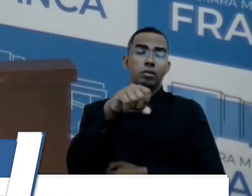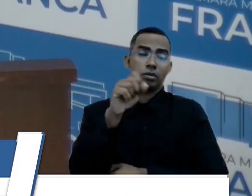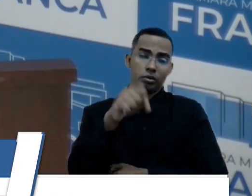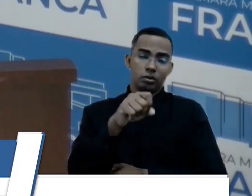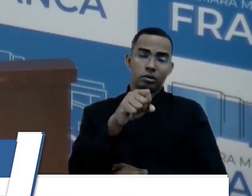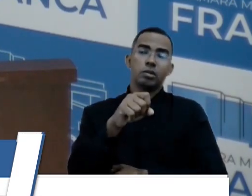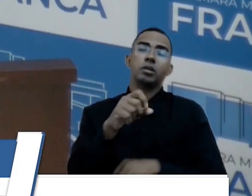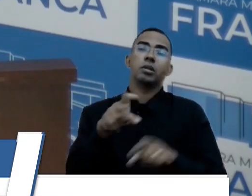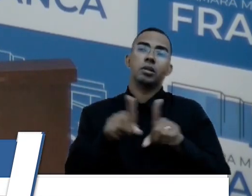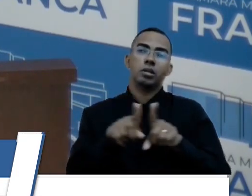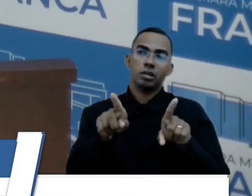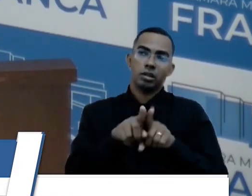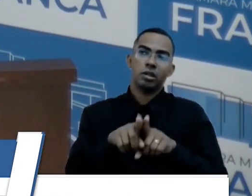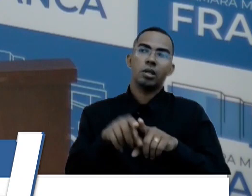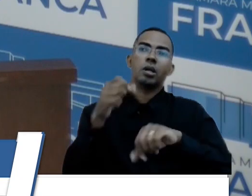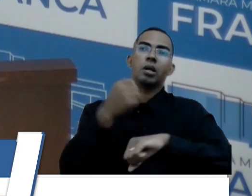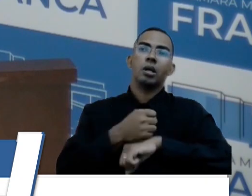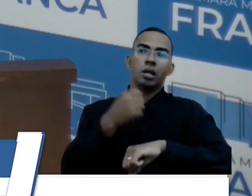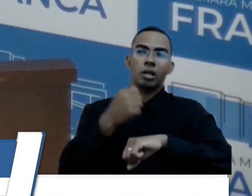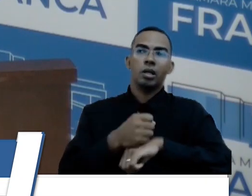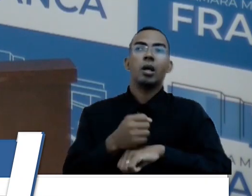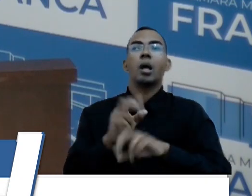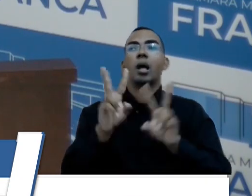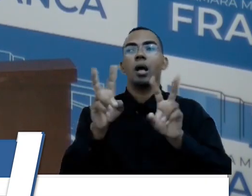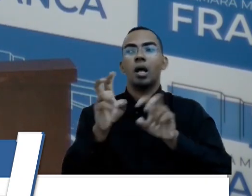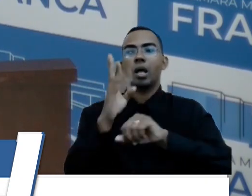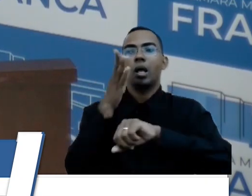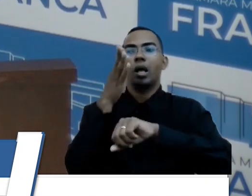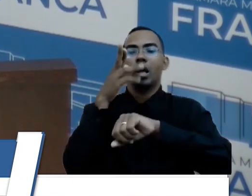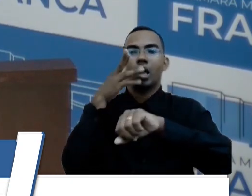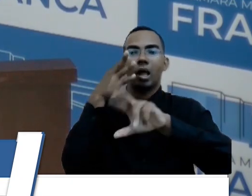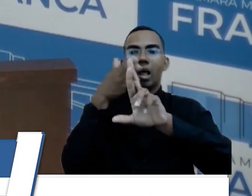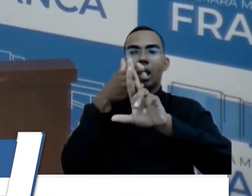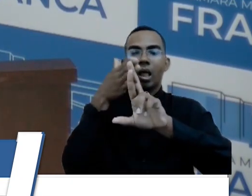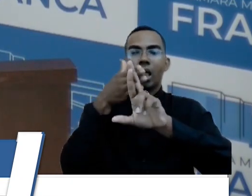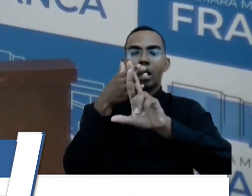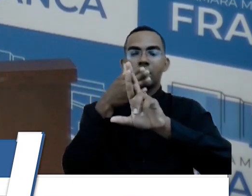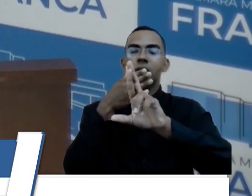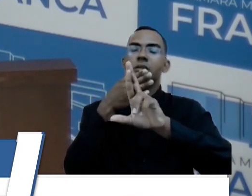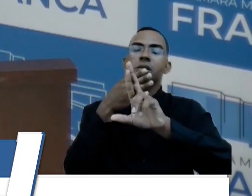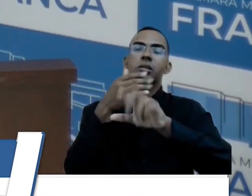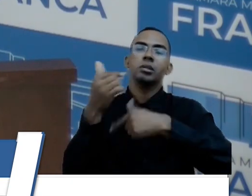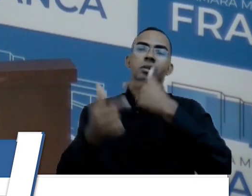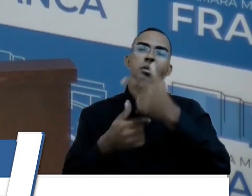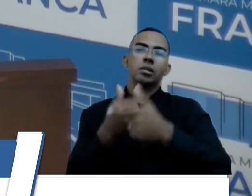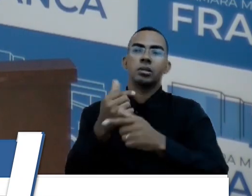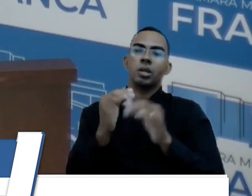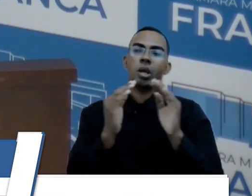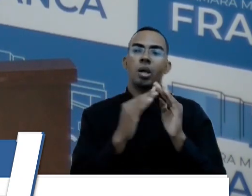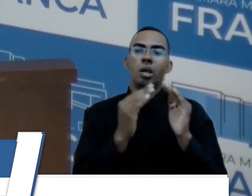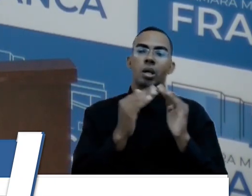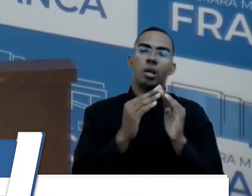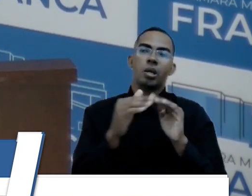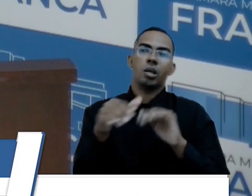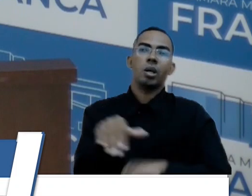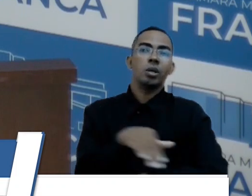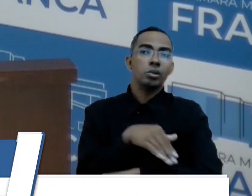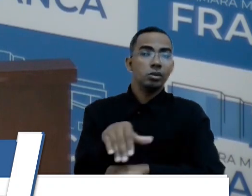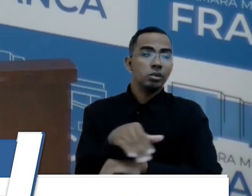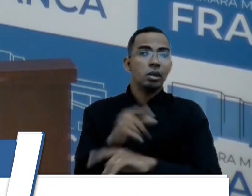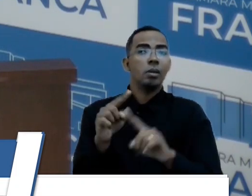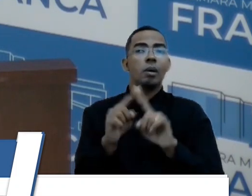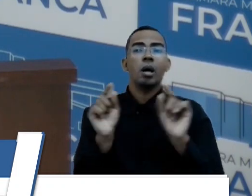Inclusive, a Franca está virando referência para o Estado no trabalho sobre a moradia primeiro. Mas o que